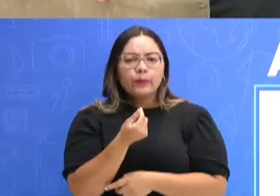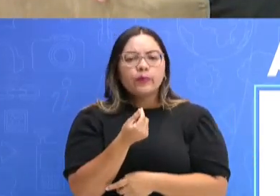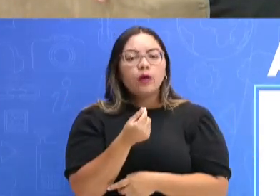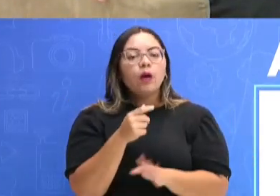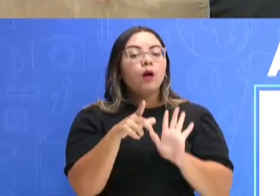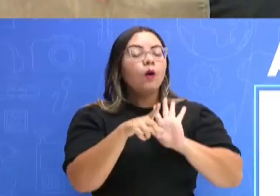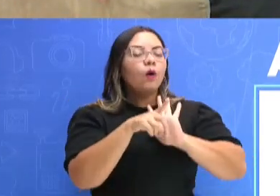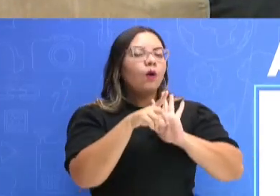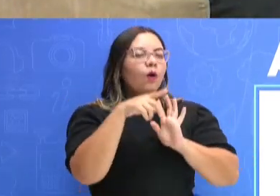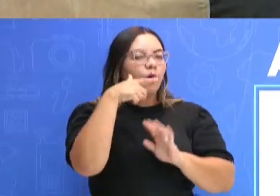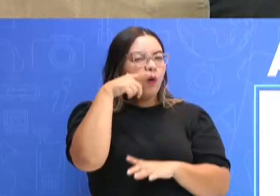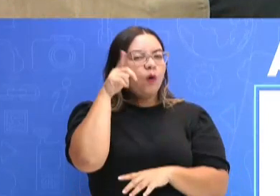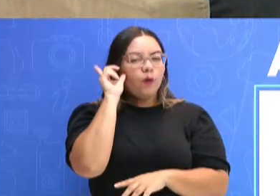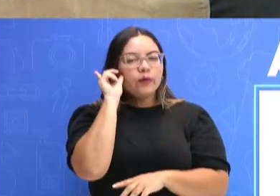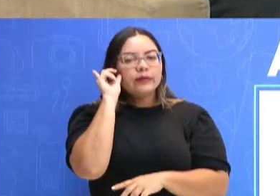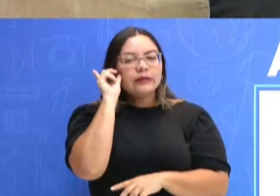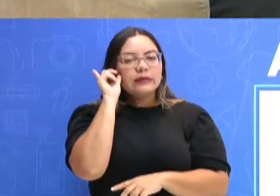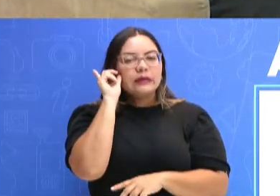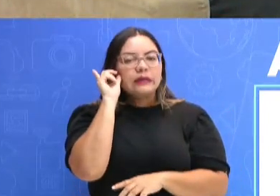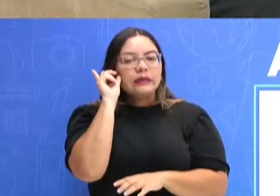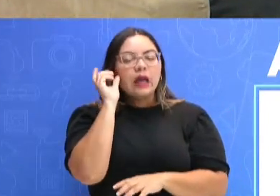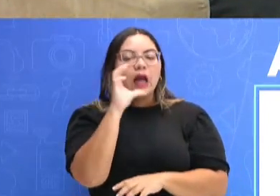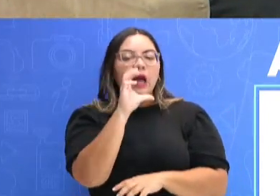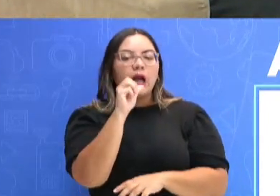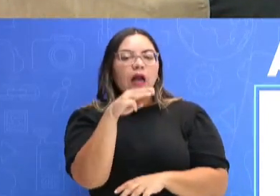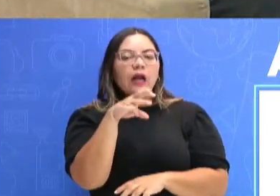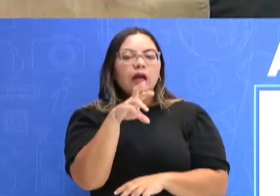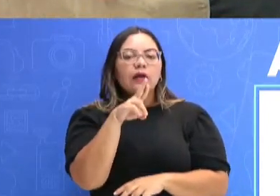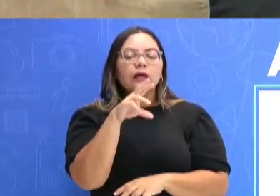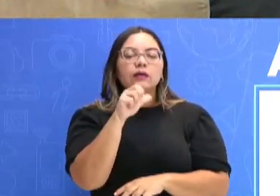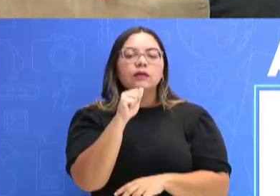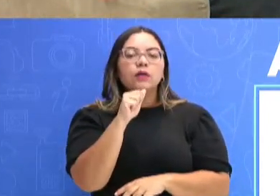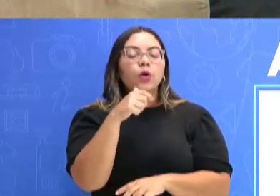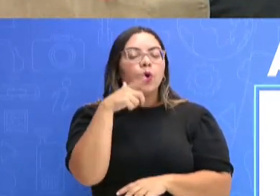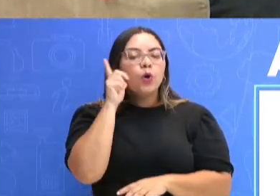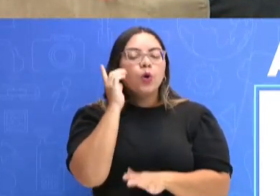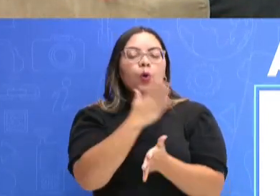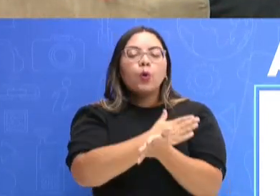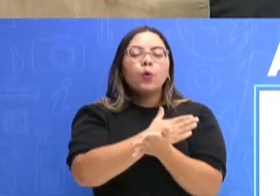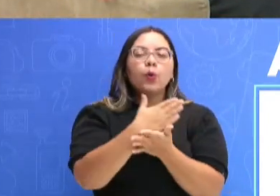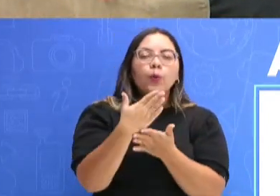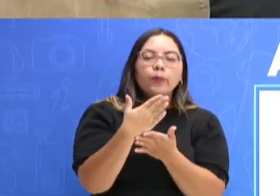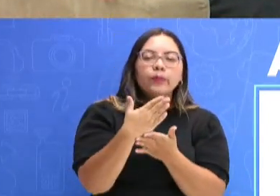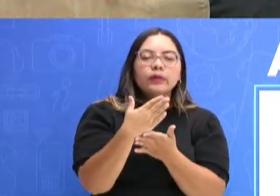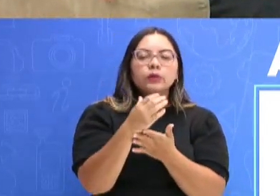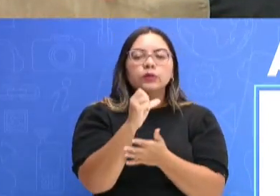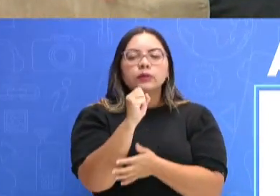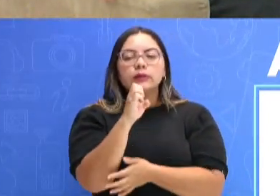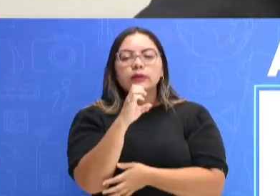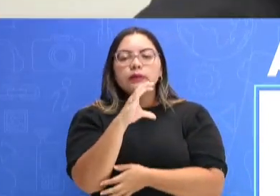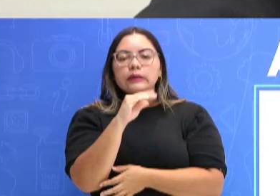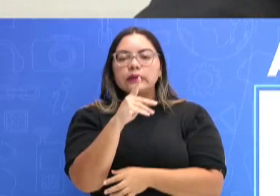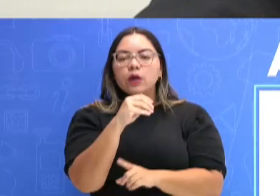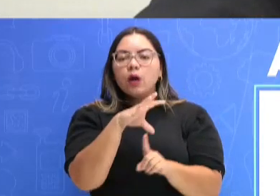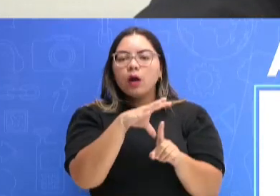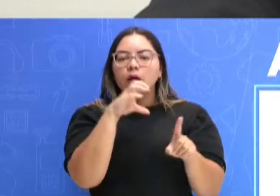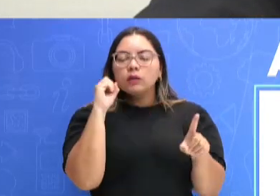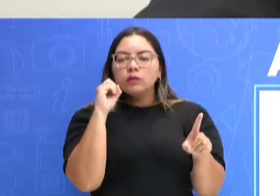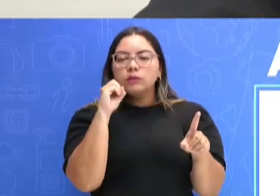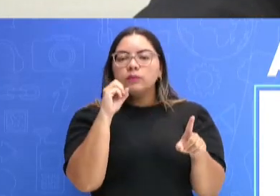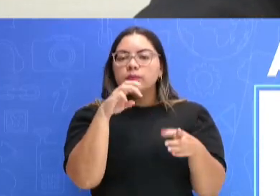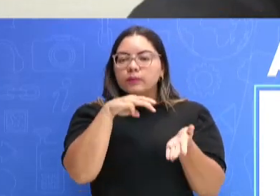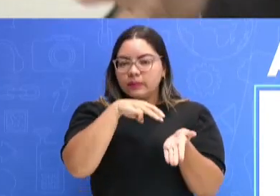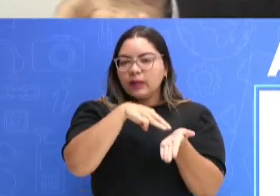coincidentemente, ontem a Câmara Municipal, que desde ontem começou as suas sessões remotas, né, pelo turno da